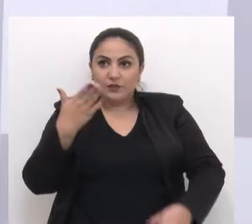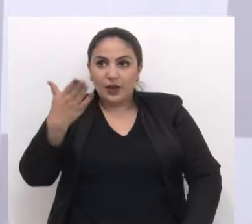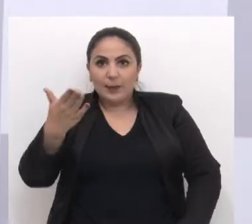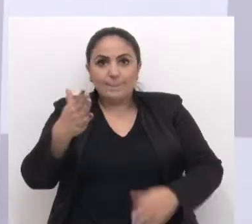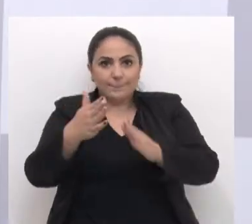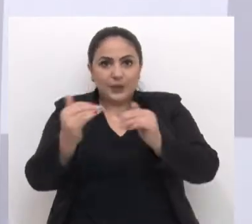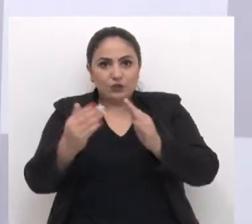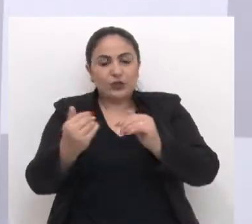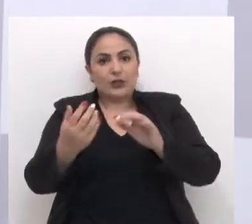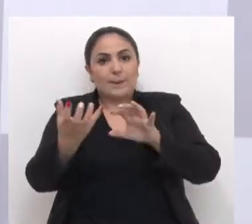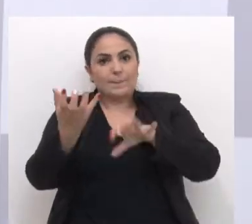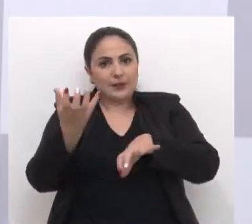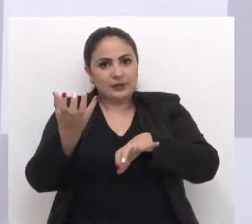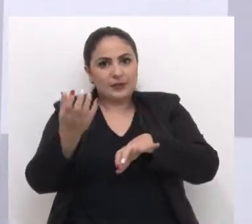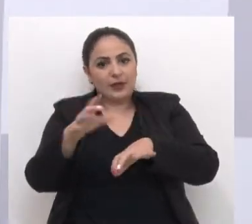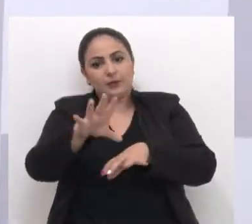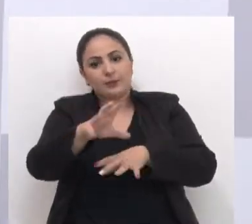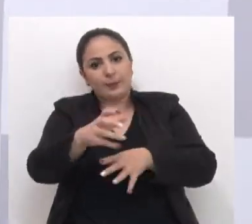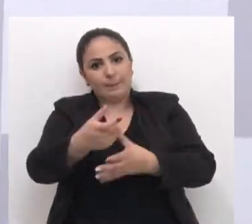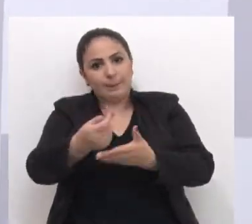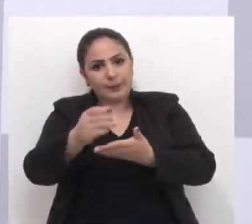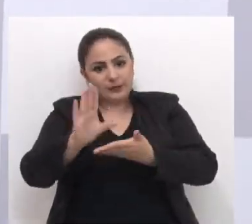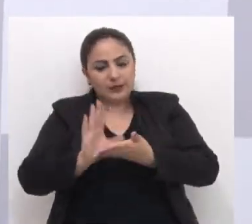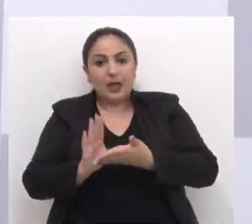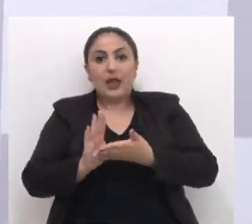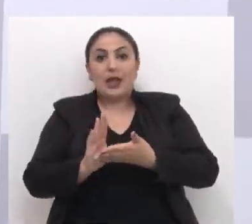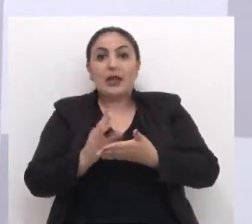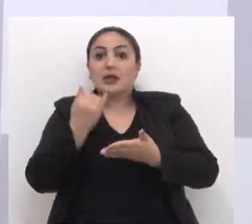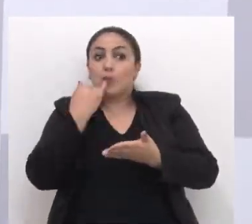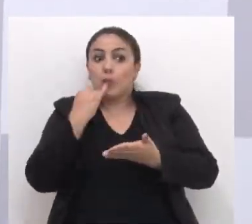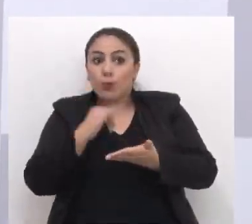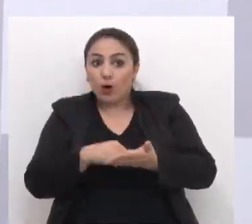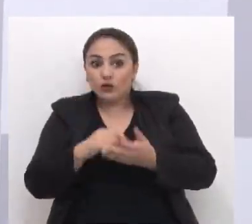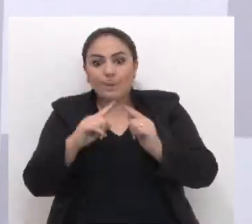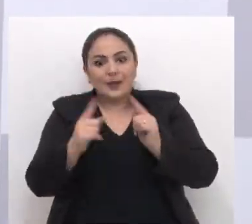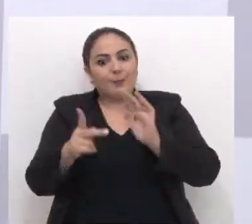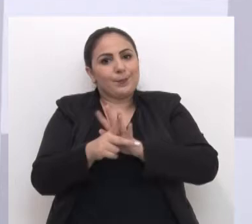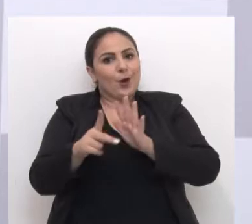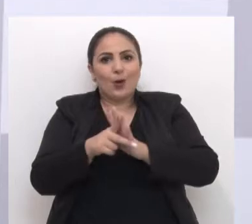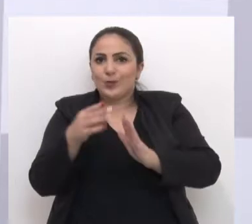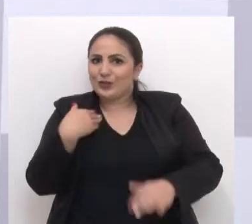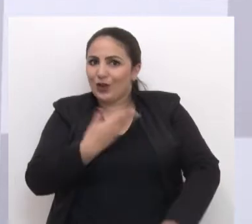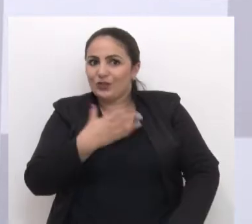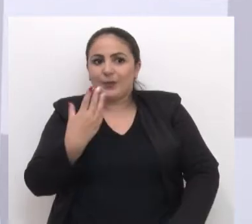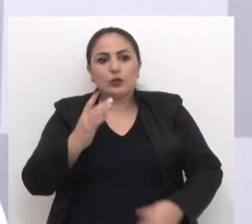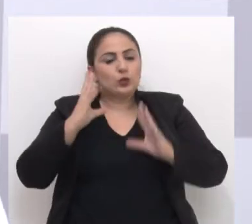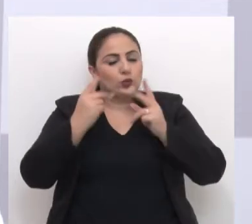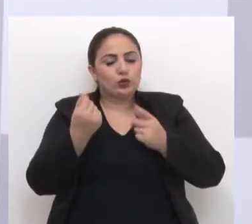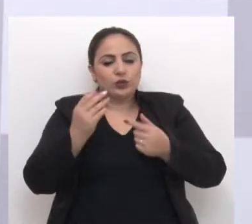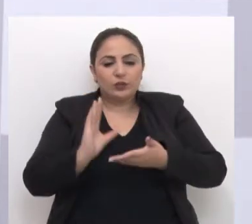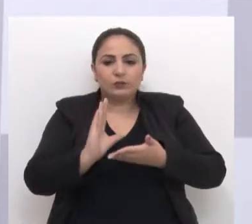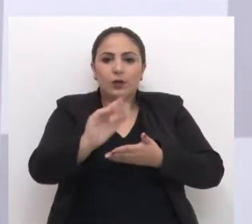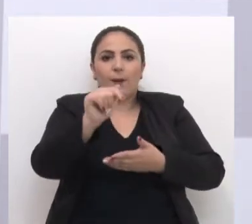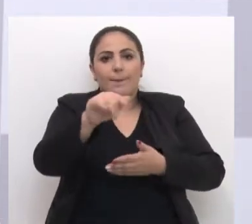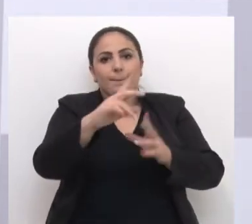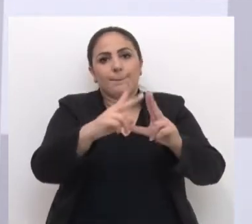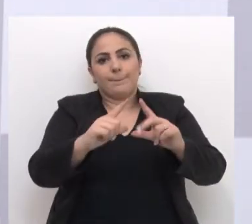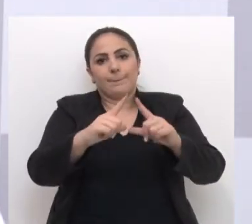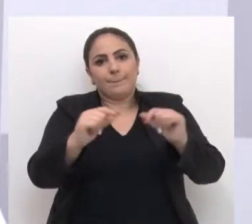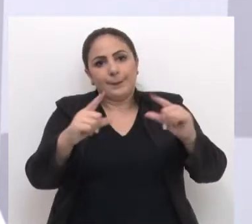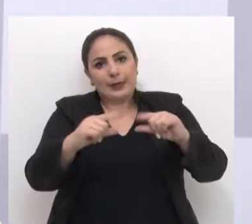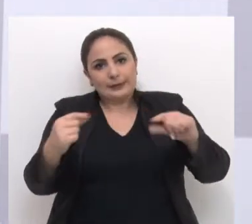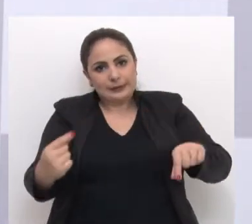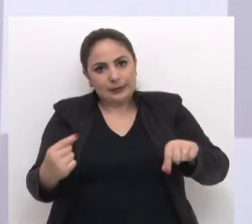Brasília, que são arrecadados através de impostos e que já são nossos, mas que ficam centralizados em Brasília, essa proposta, esse